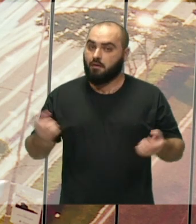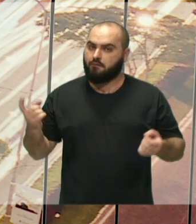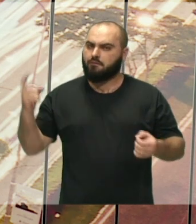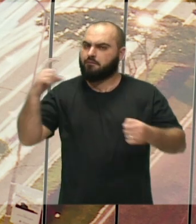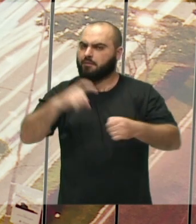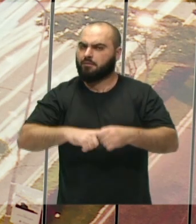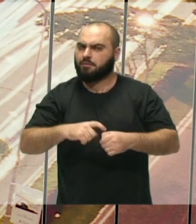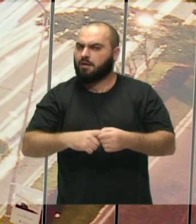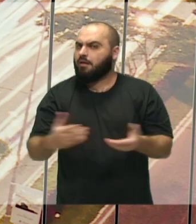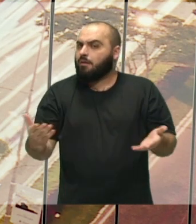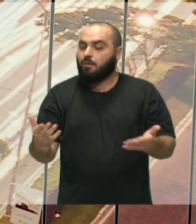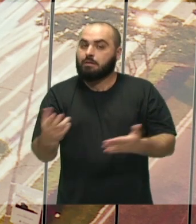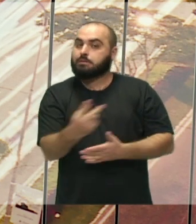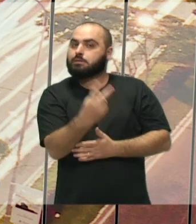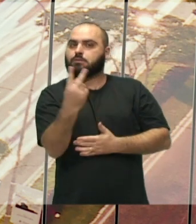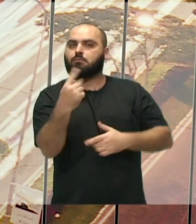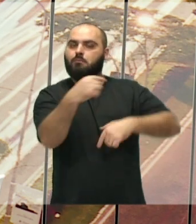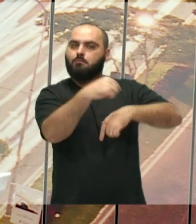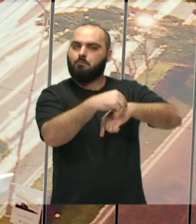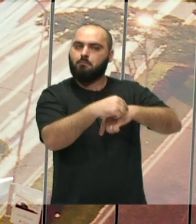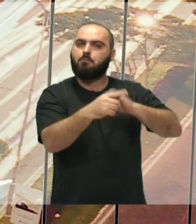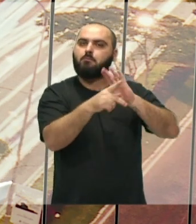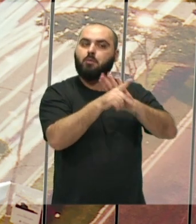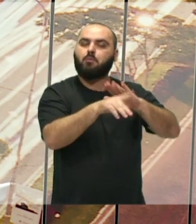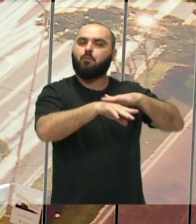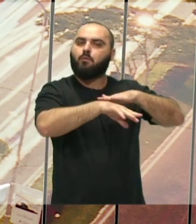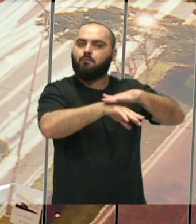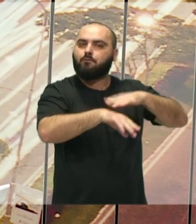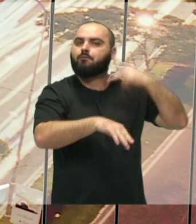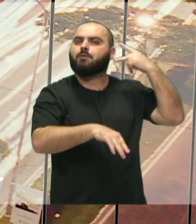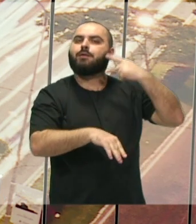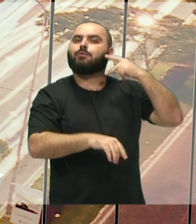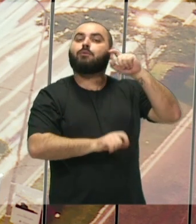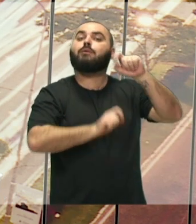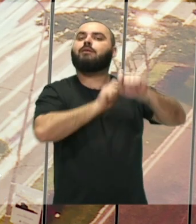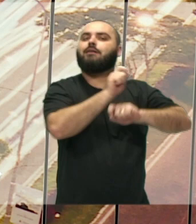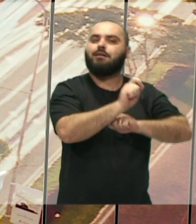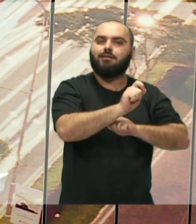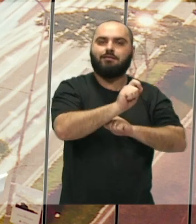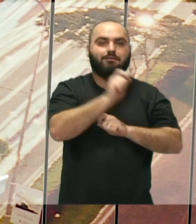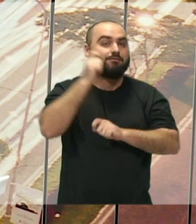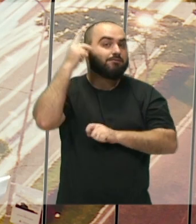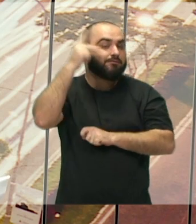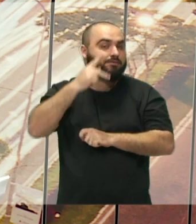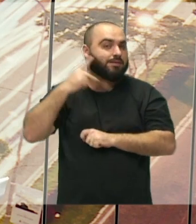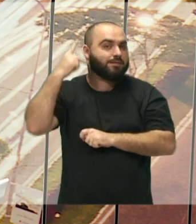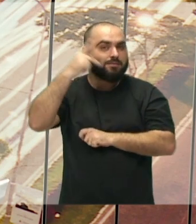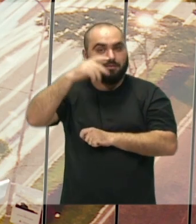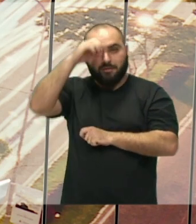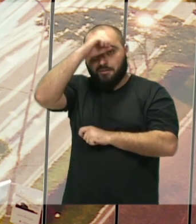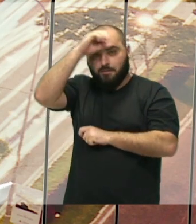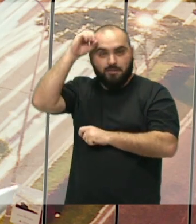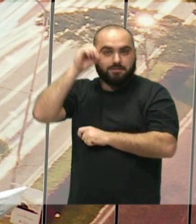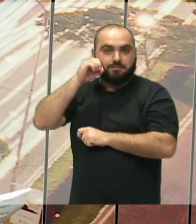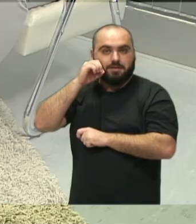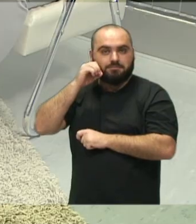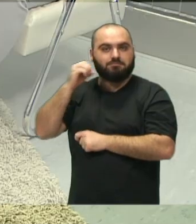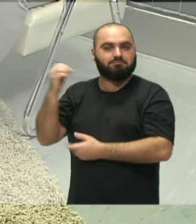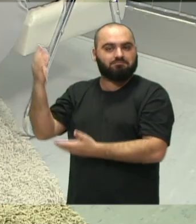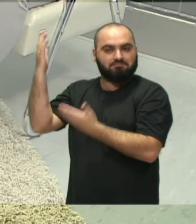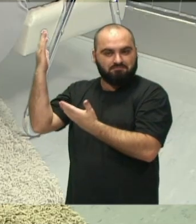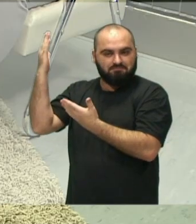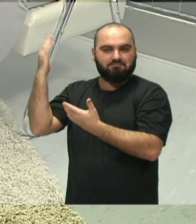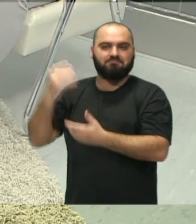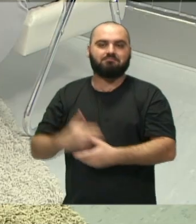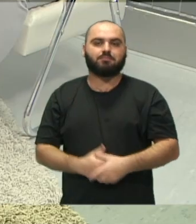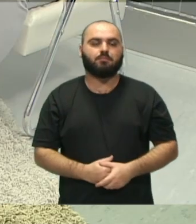Voltamos com o segundo bloco do Fala Vereador. Hoje participa conosco o vereador Osmar Teixeira, do Solidariedade. Vereador,